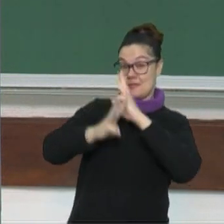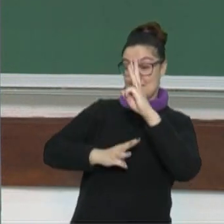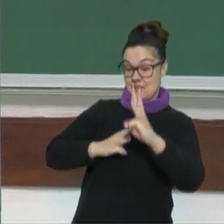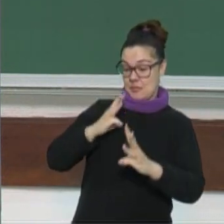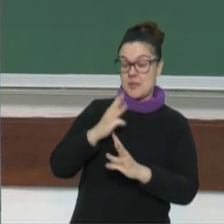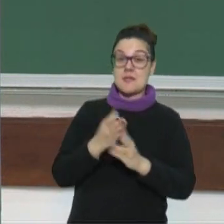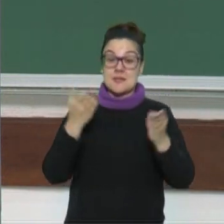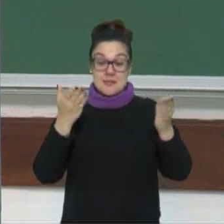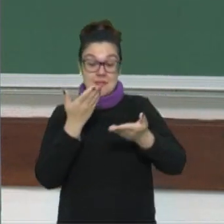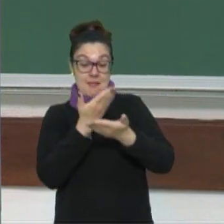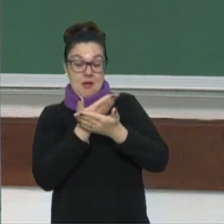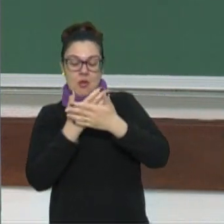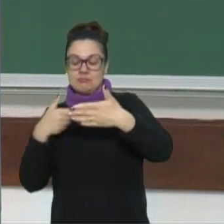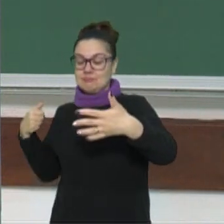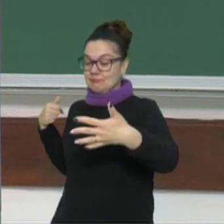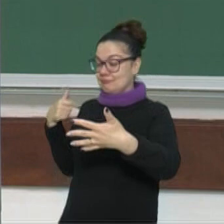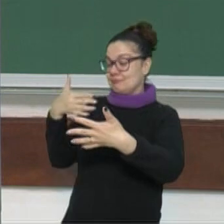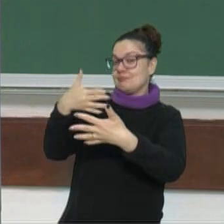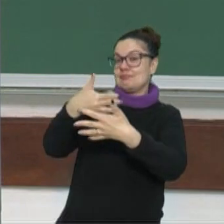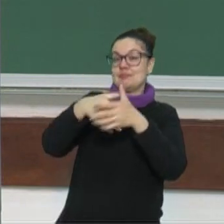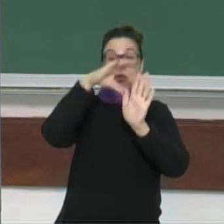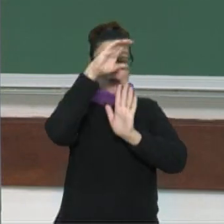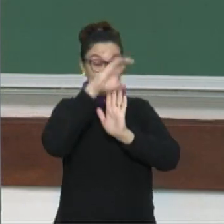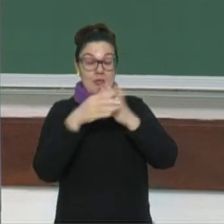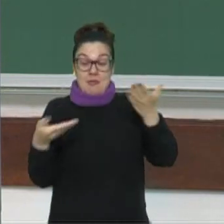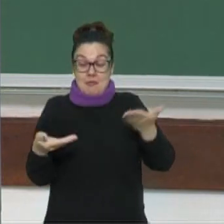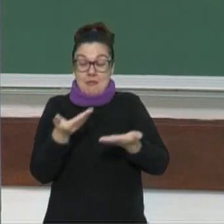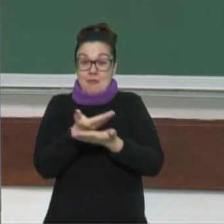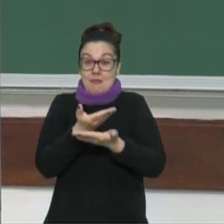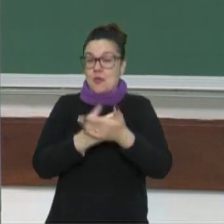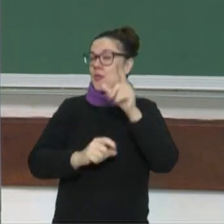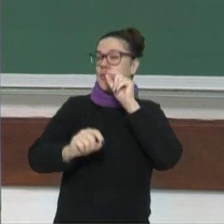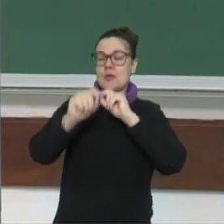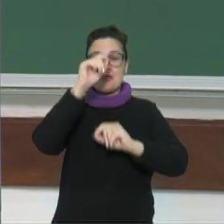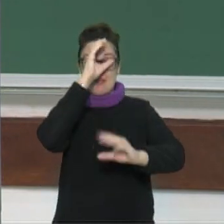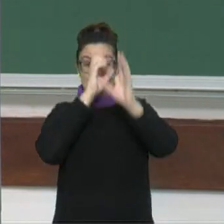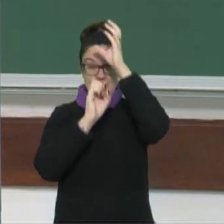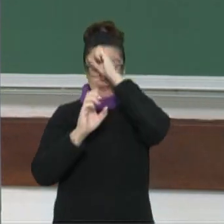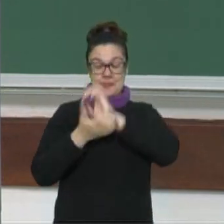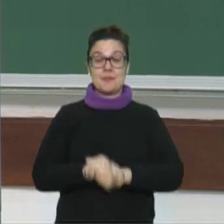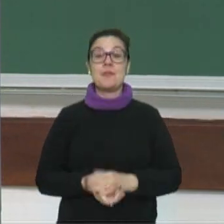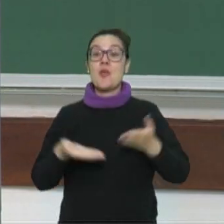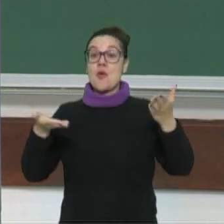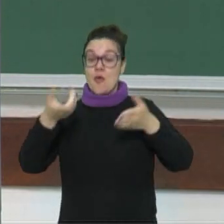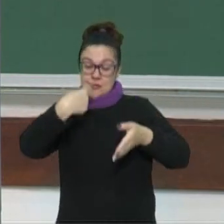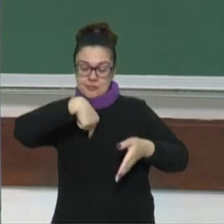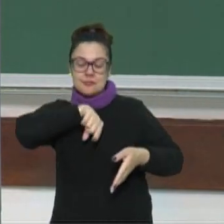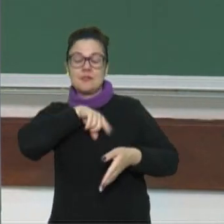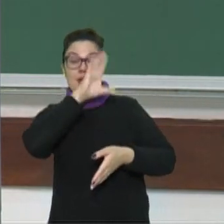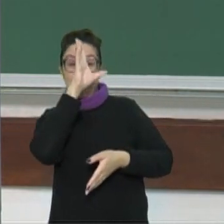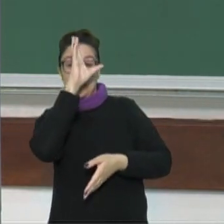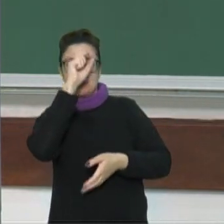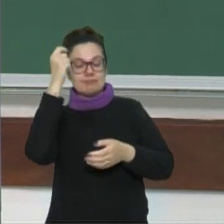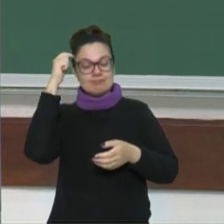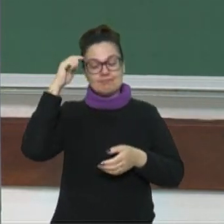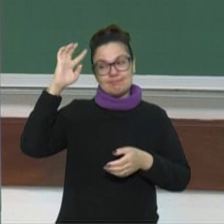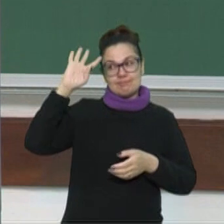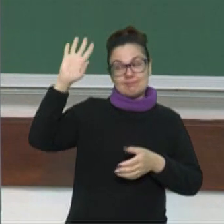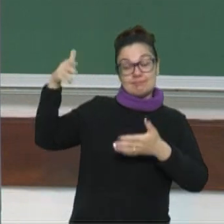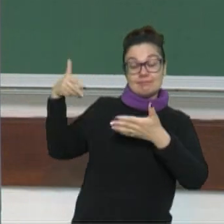Essa é uma aula de retomada de conteúdo. Nessa aula de hoje, o que nós vamos ver? Nós vamos aí revisar os pensamentos que